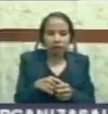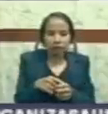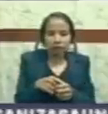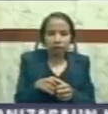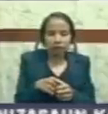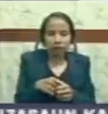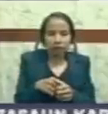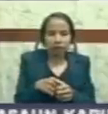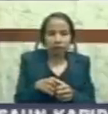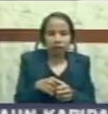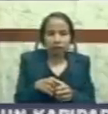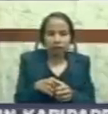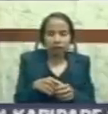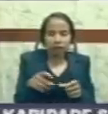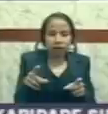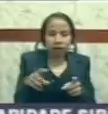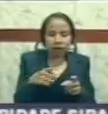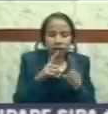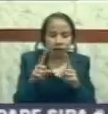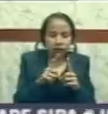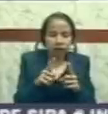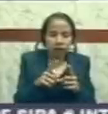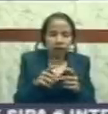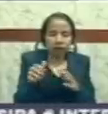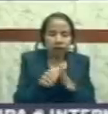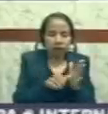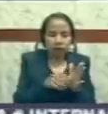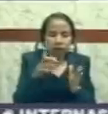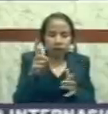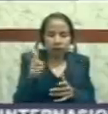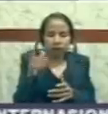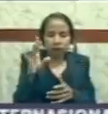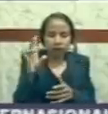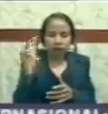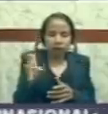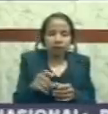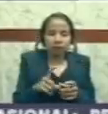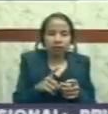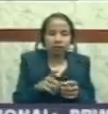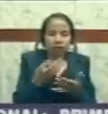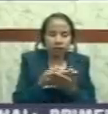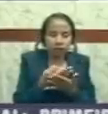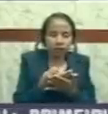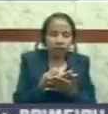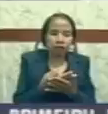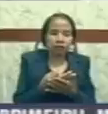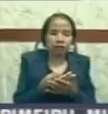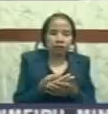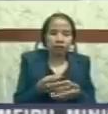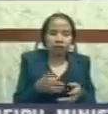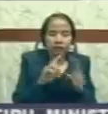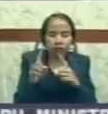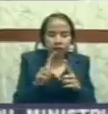também teme que ataque artigo 27 da Lei do Orçamento de Gestão Financeira, mostra teme que ataque precisa ser